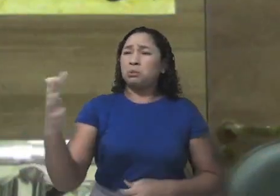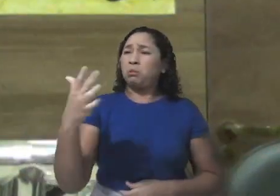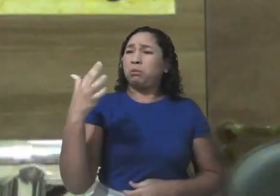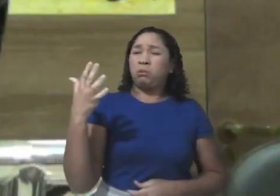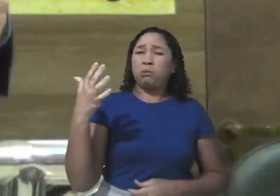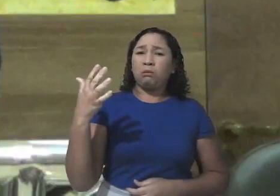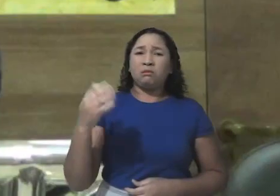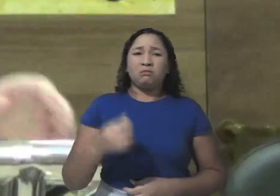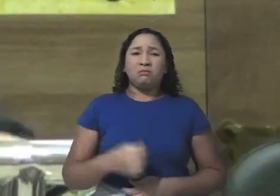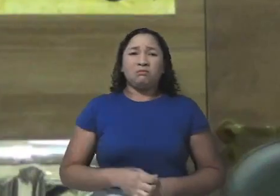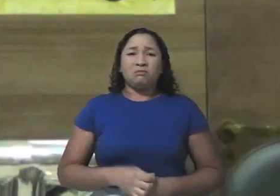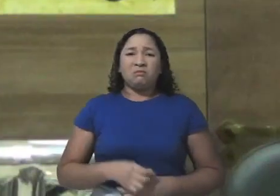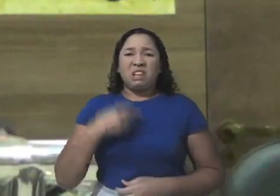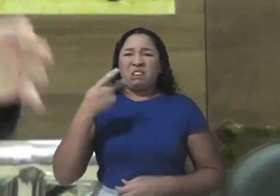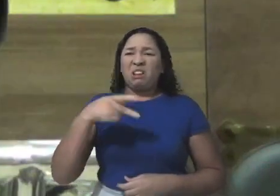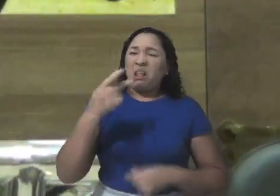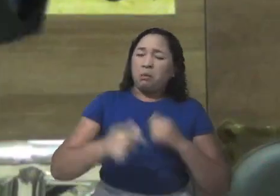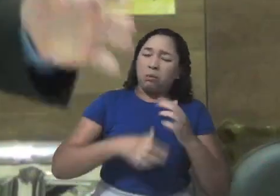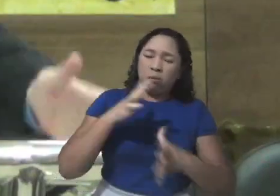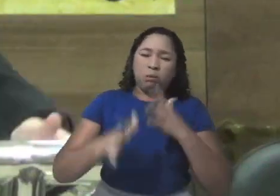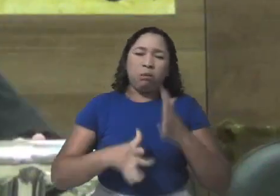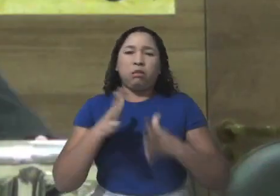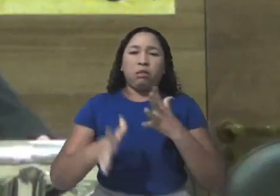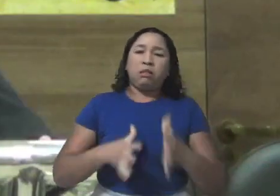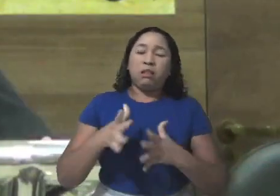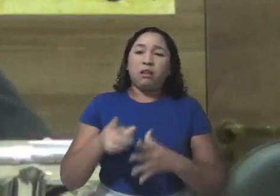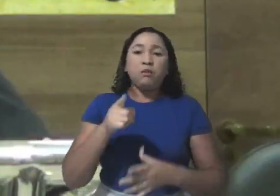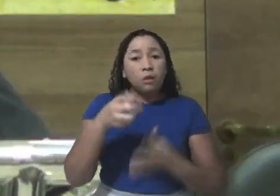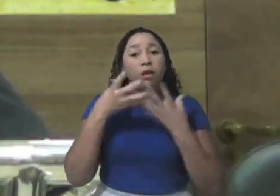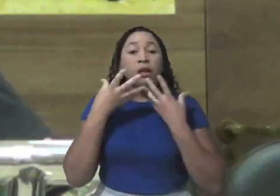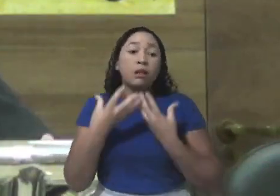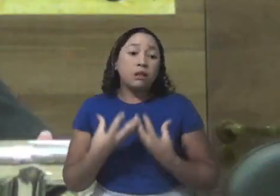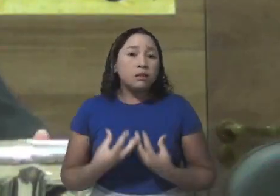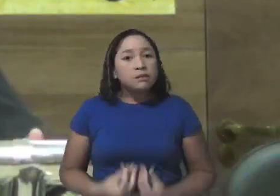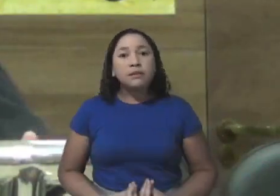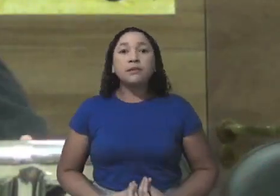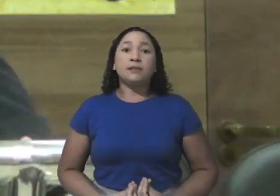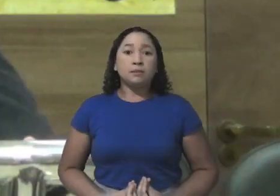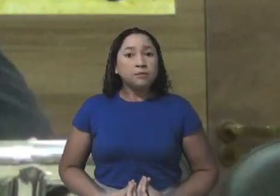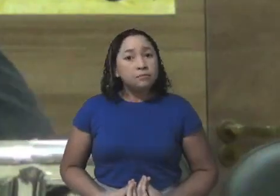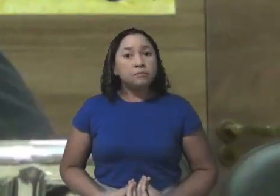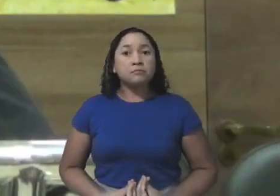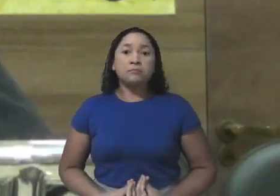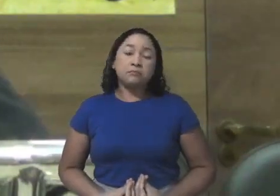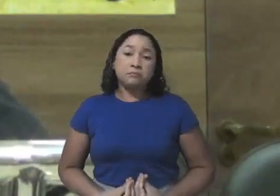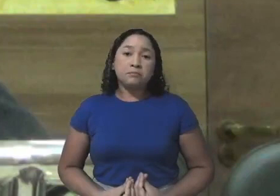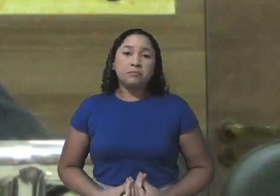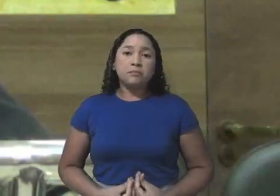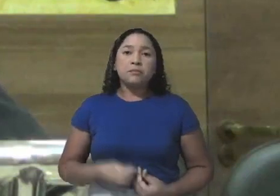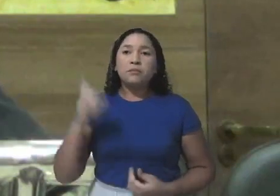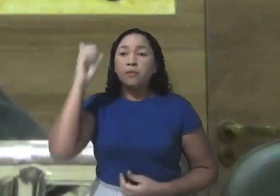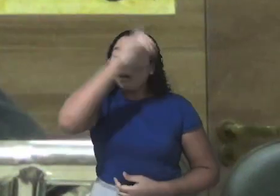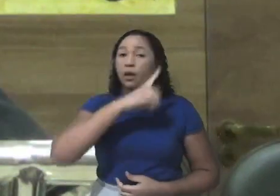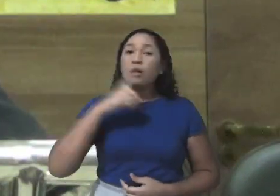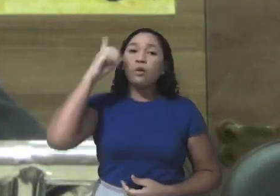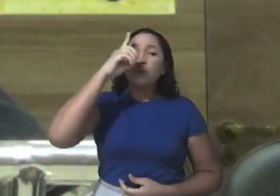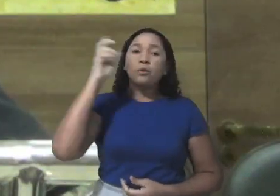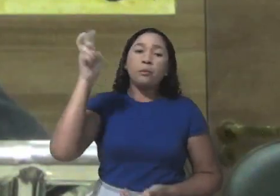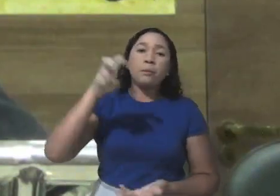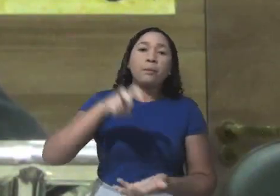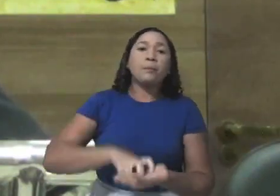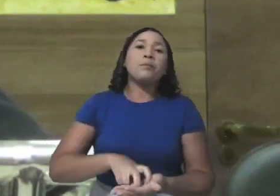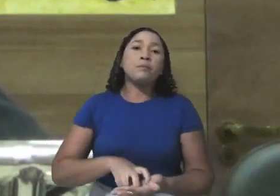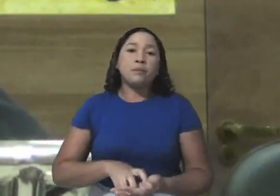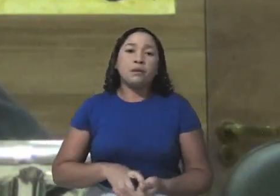outra religião que chega na sua porta domingo de manhã, você não vem à escola dominical, está em casa, em vez de vir aprender, está